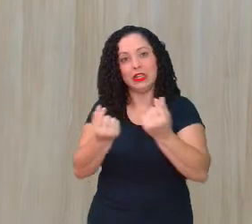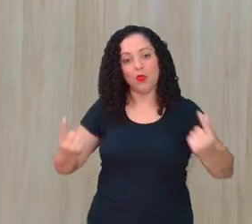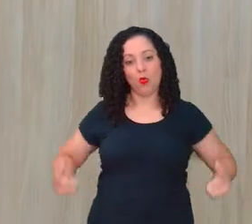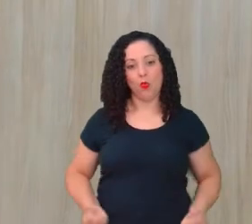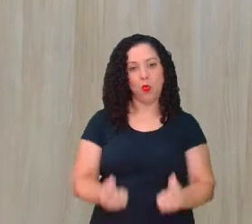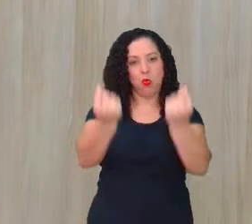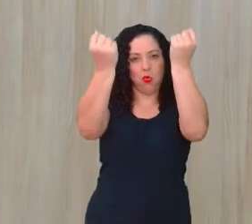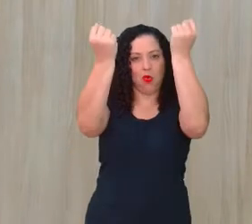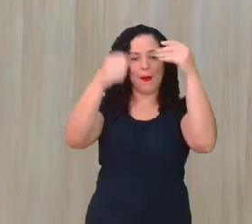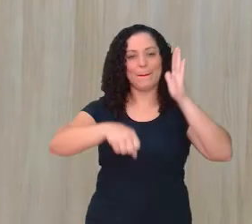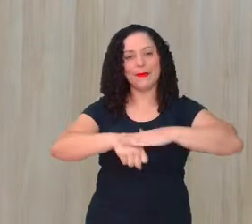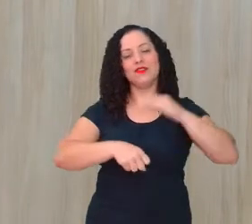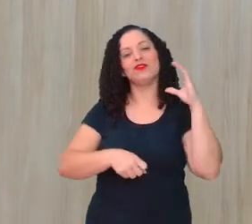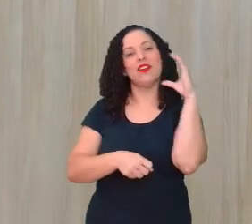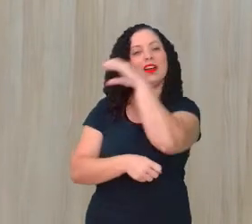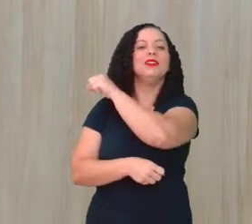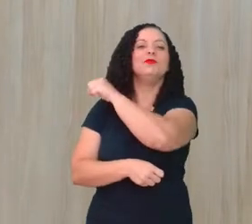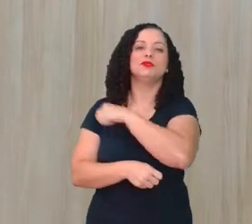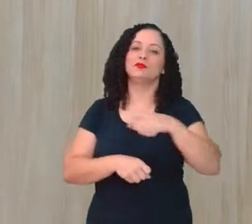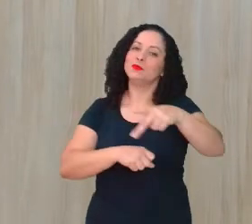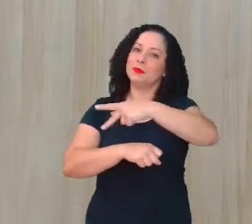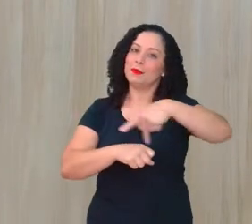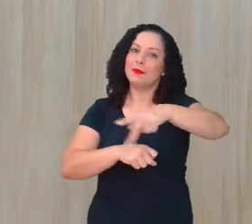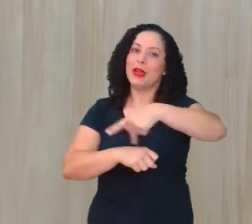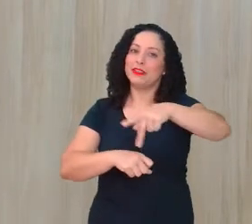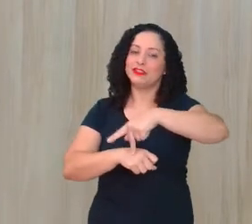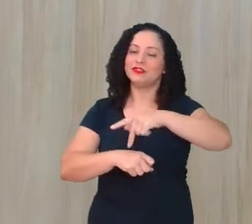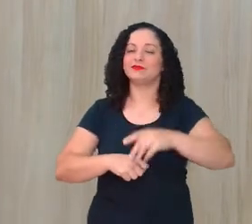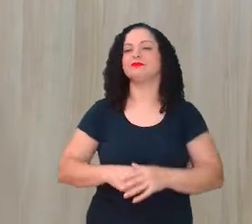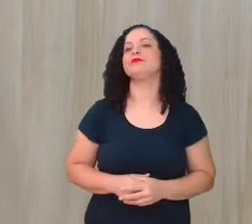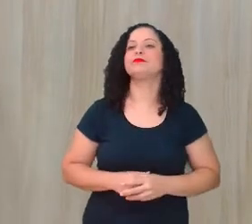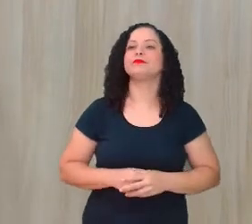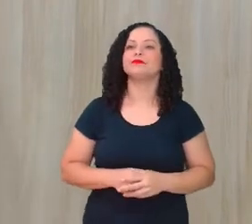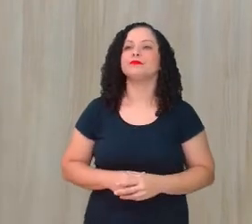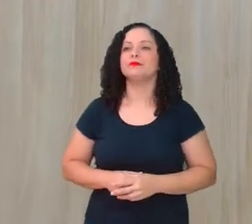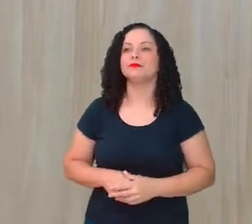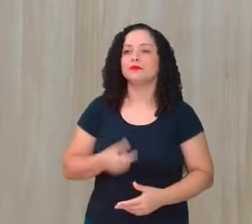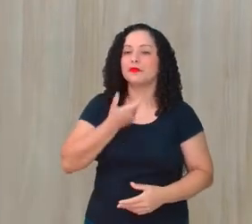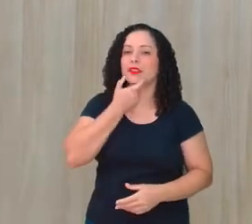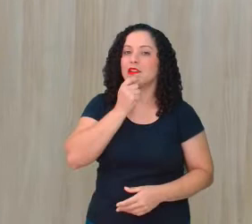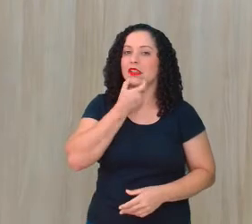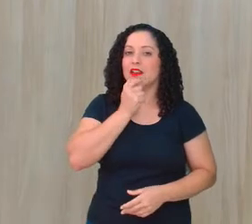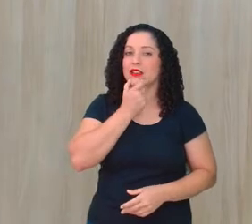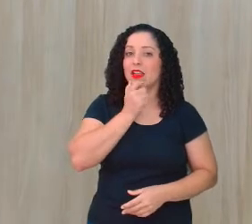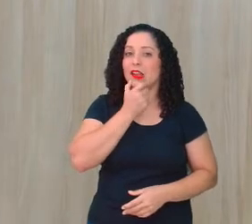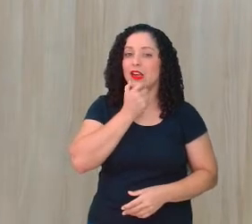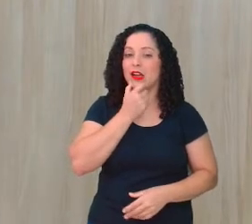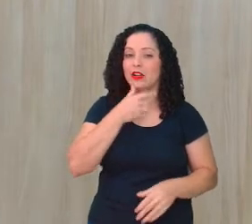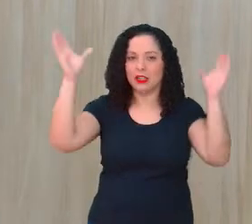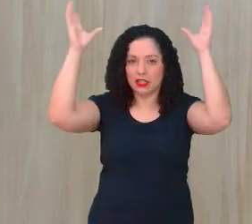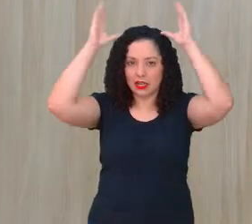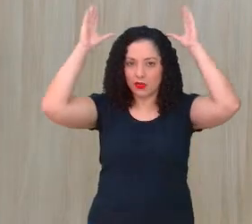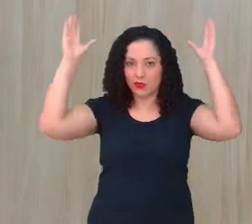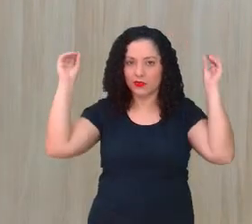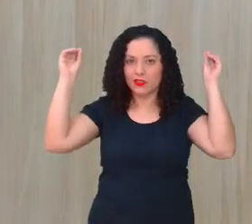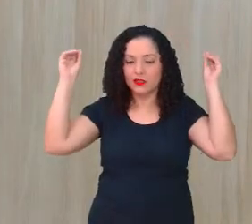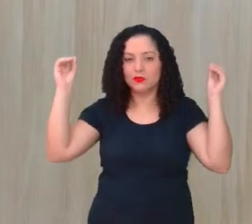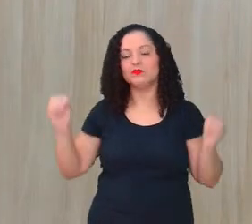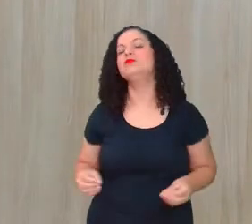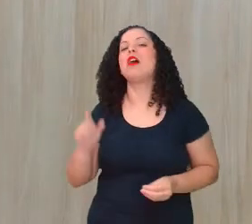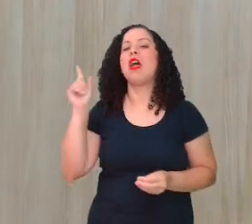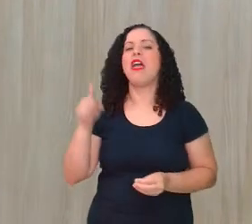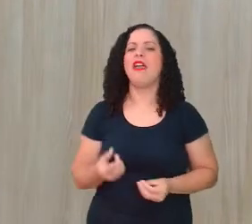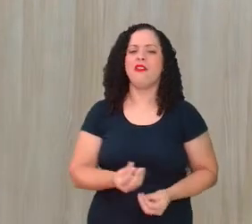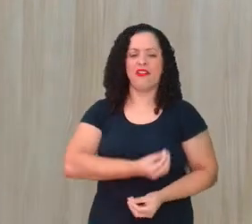capitalização mais rápida, né, do país, ok? Aí veja, na Inglaterra, né, os calvinistas foram chamados de puritanos,